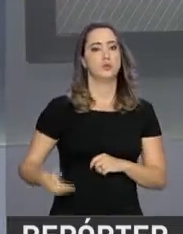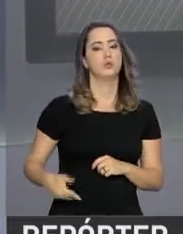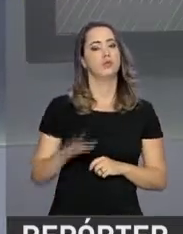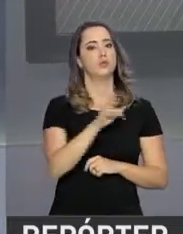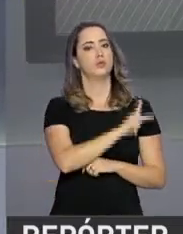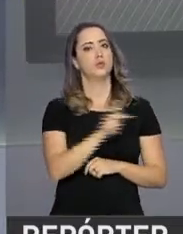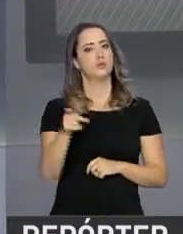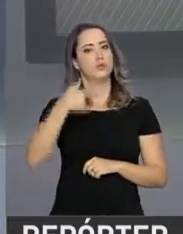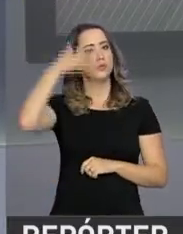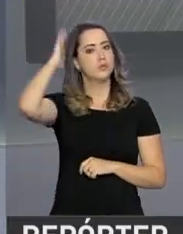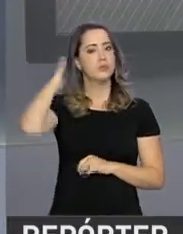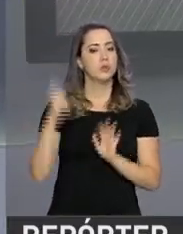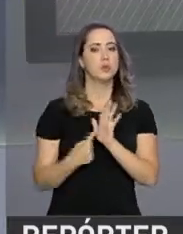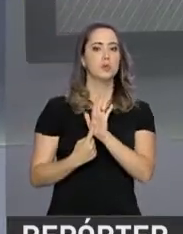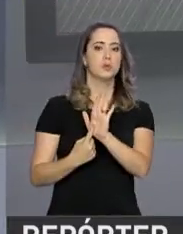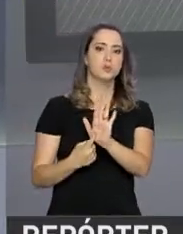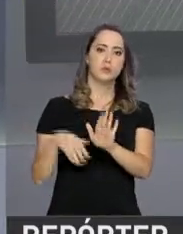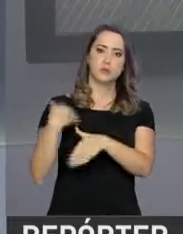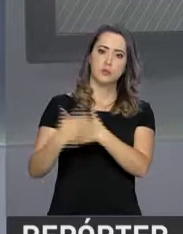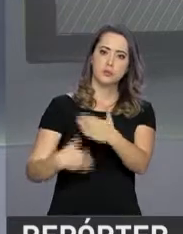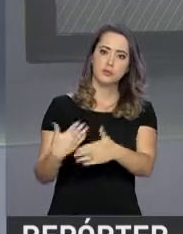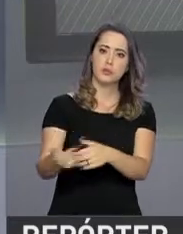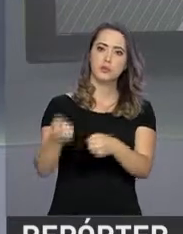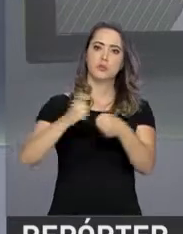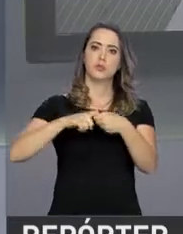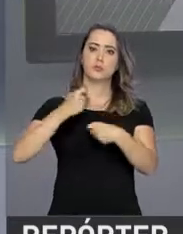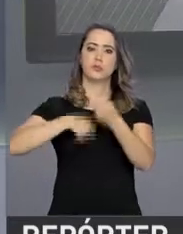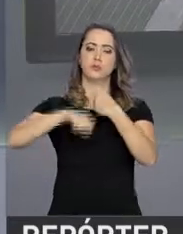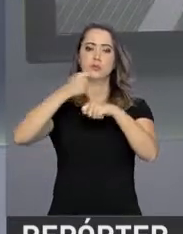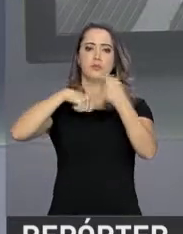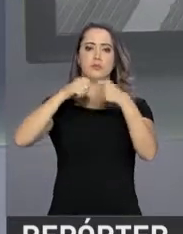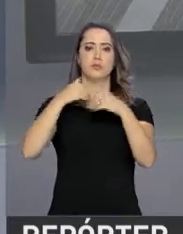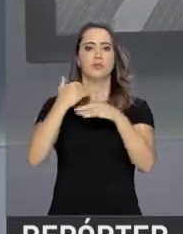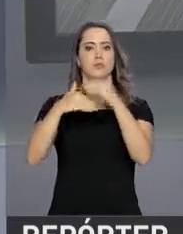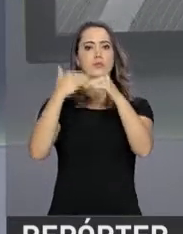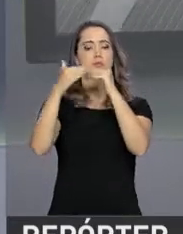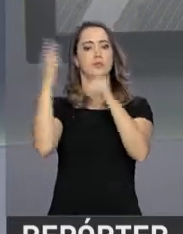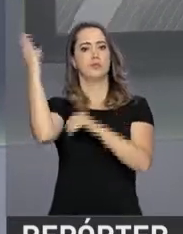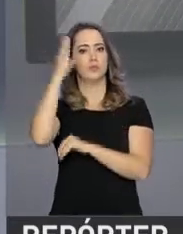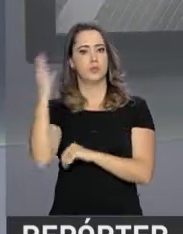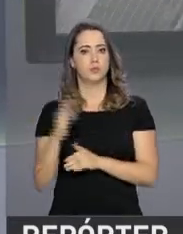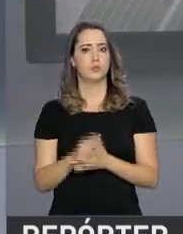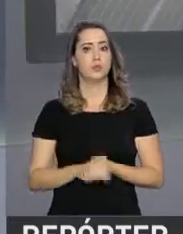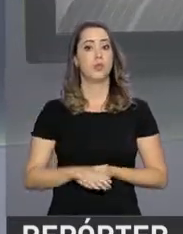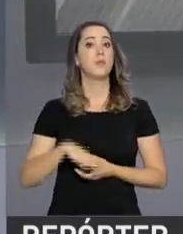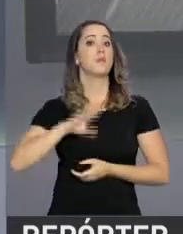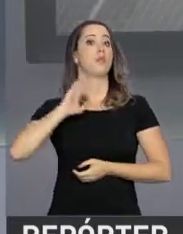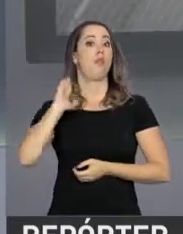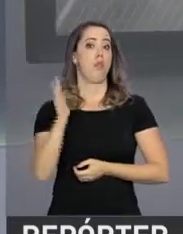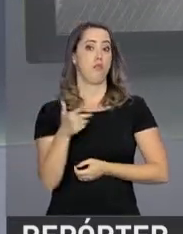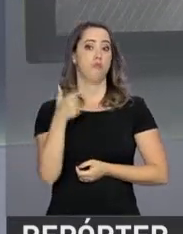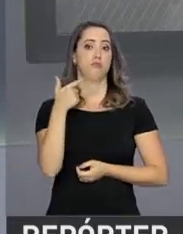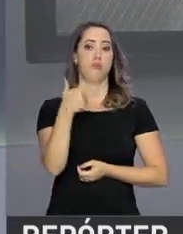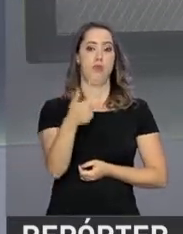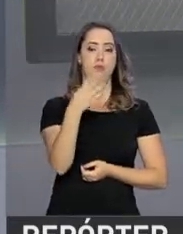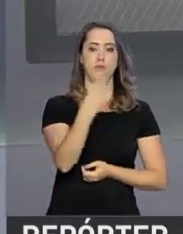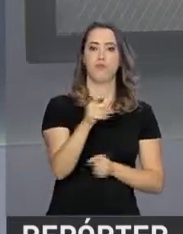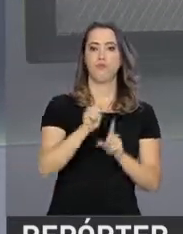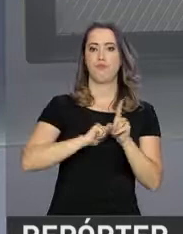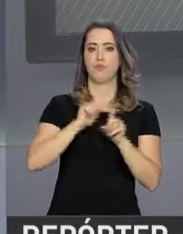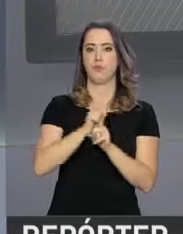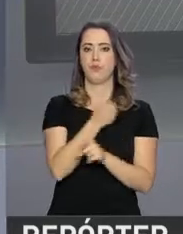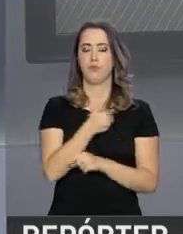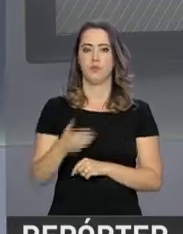O governo do presidente Michel Temer mostra avanços com a retomada da economia e do crescimento brasileiro. Já são 24